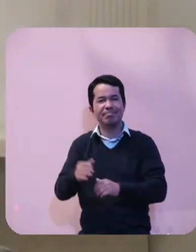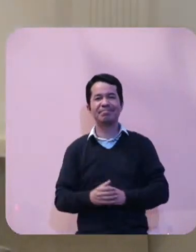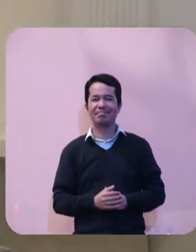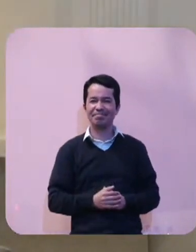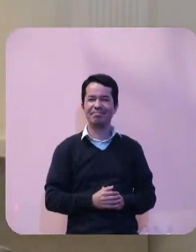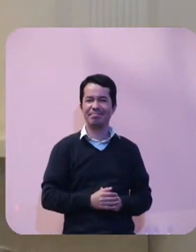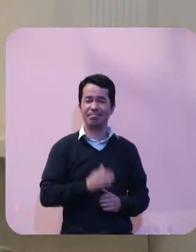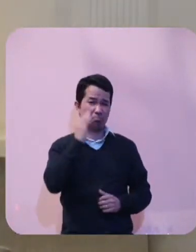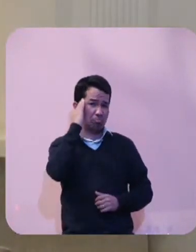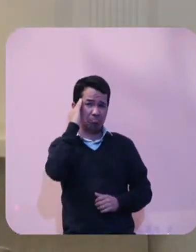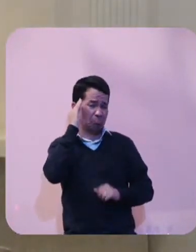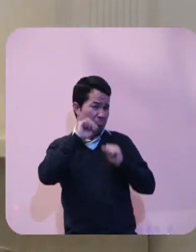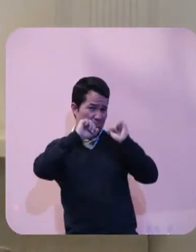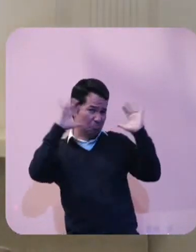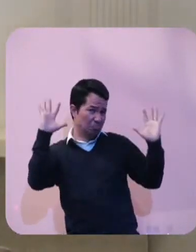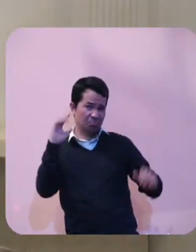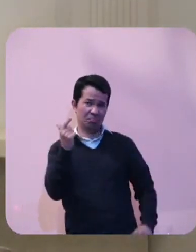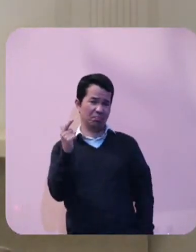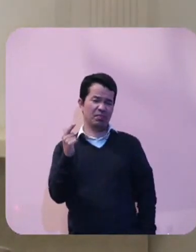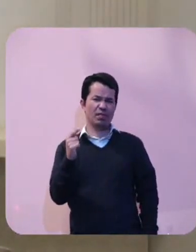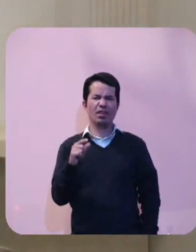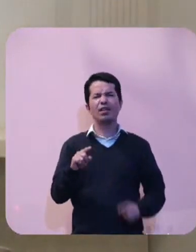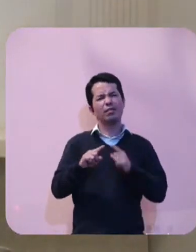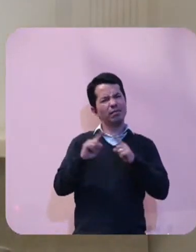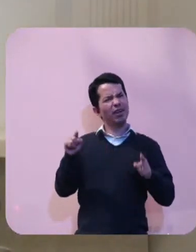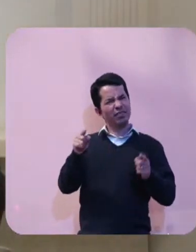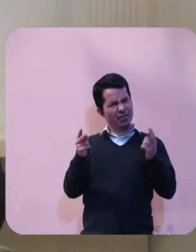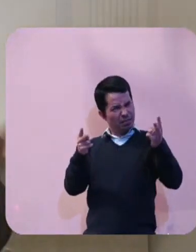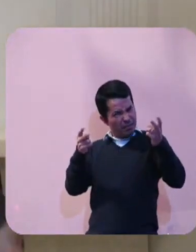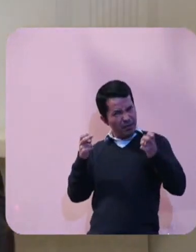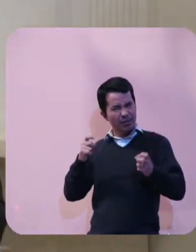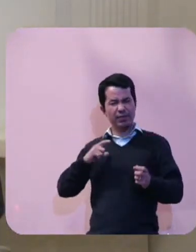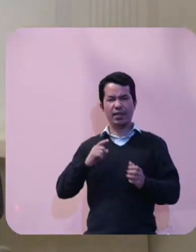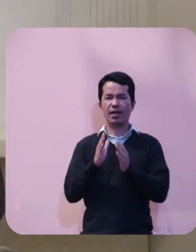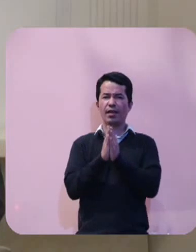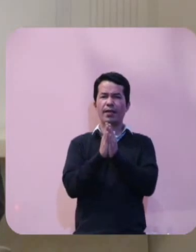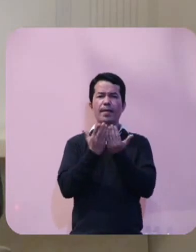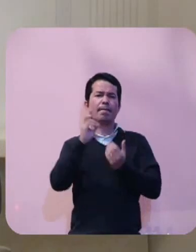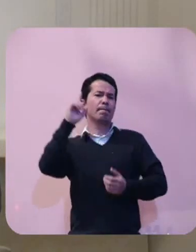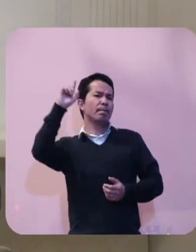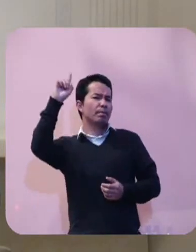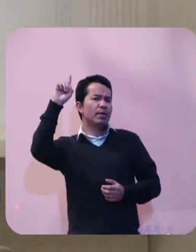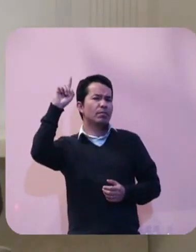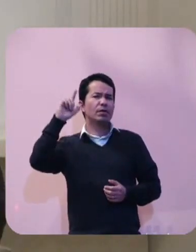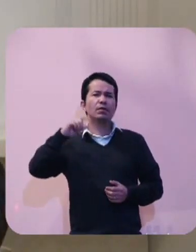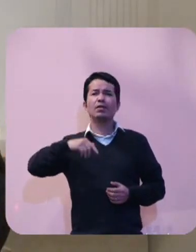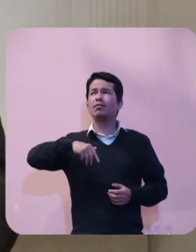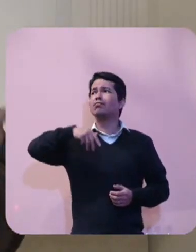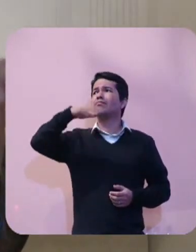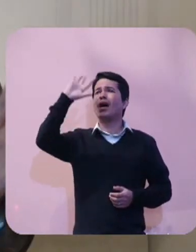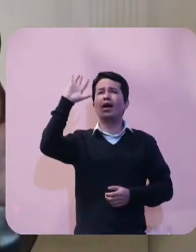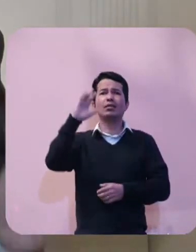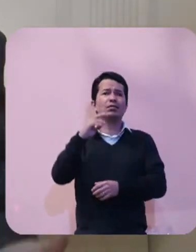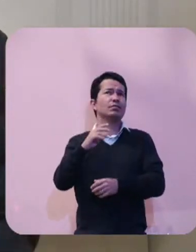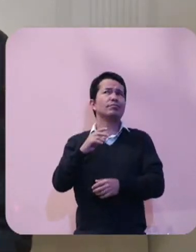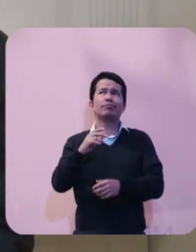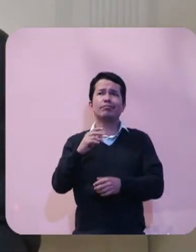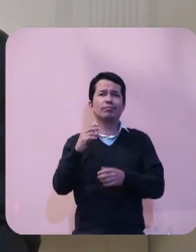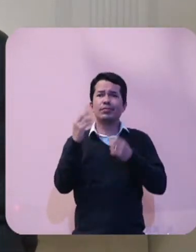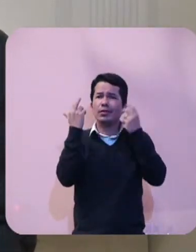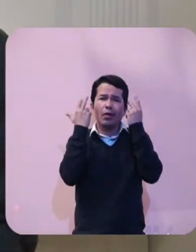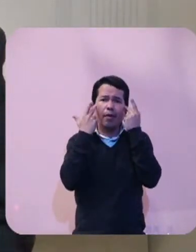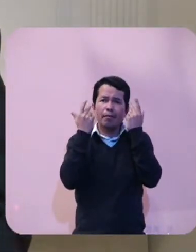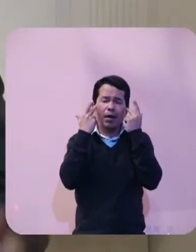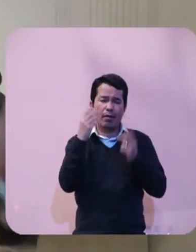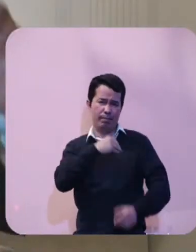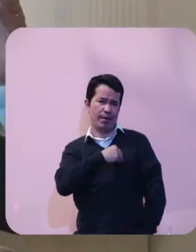perceber que o pecado mais comum dos pais, descrito na Palavra de Deus, é omissão.